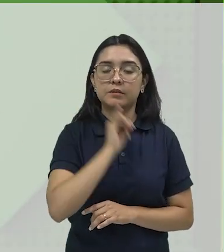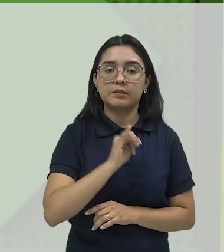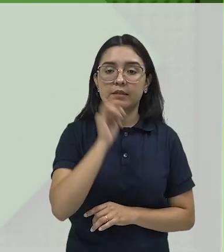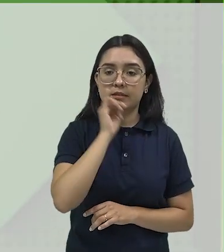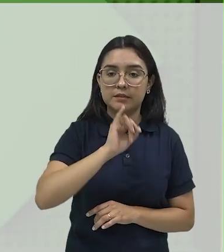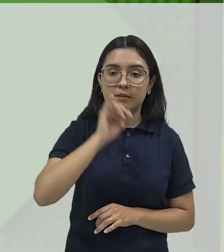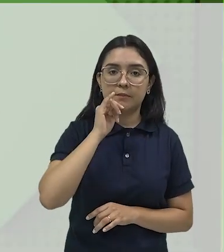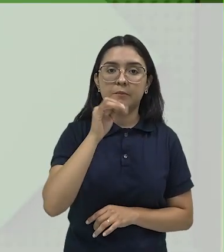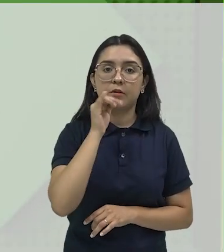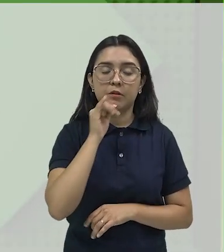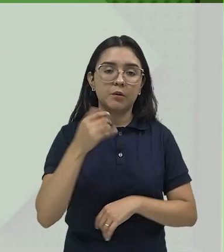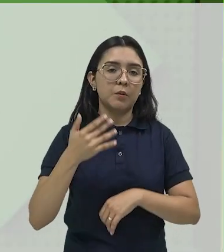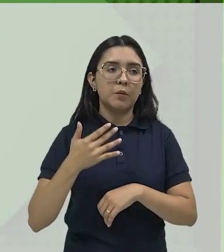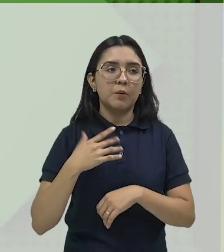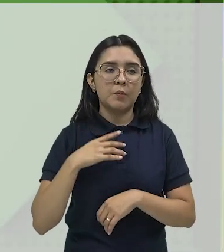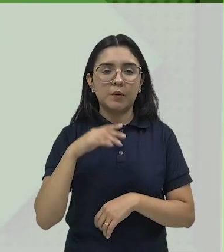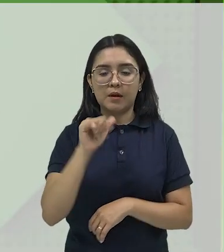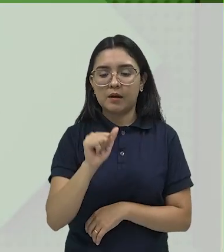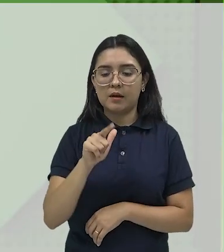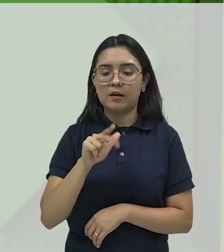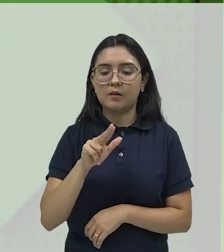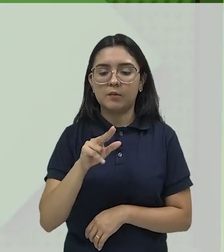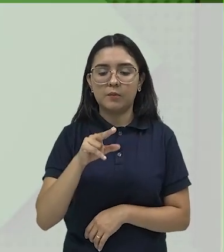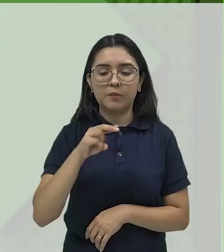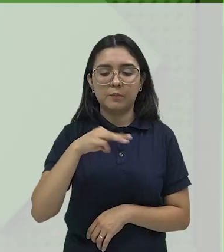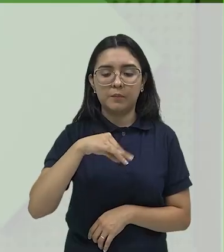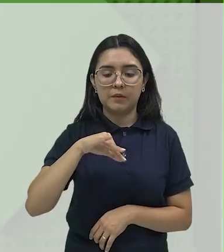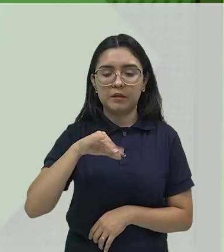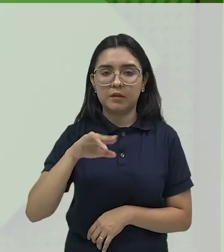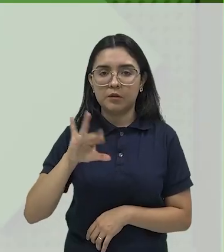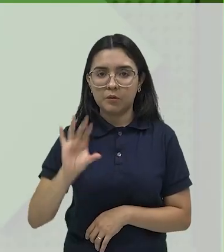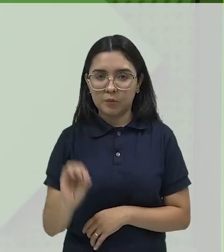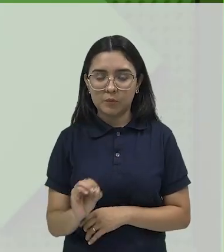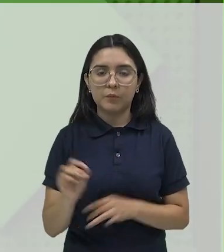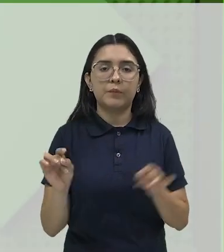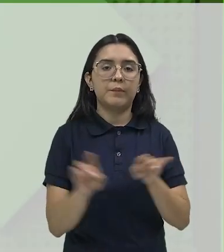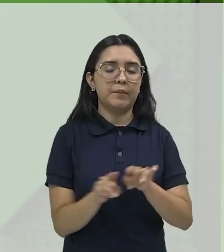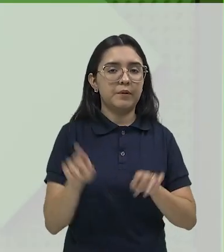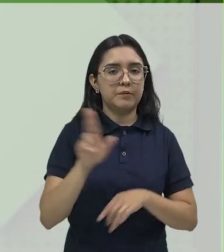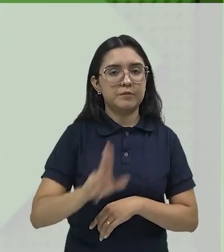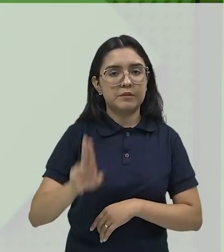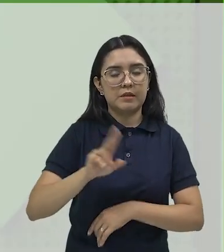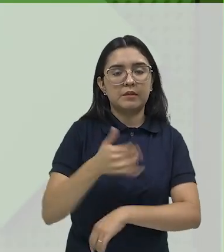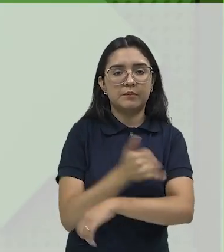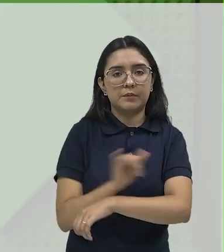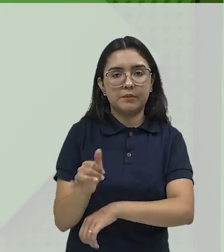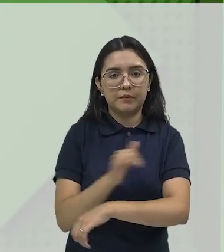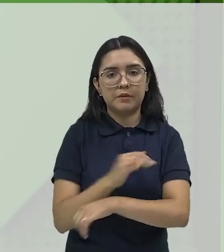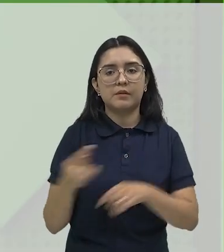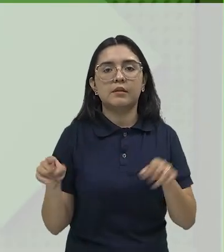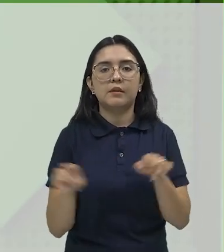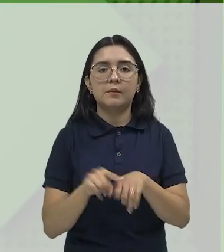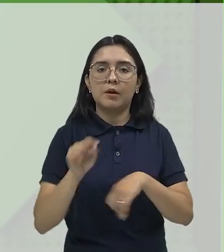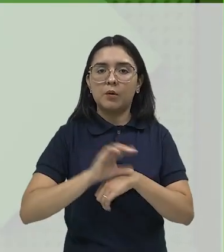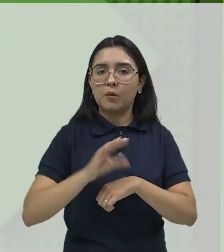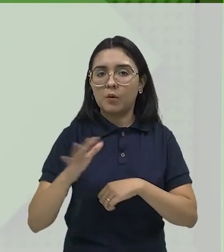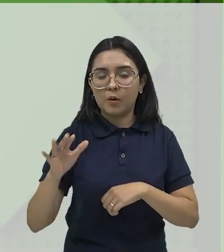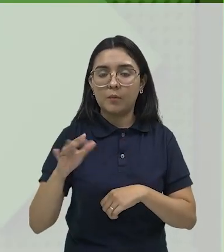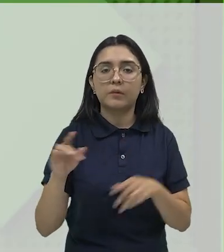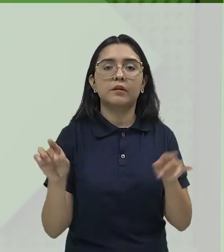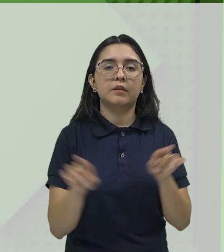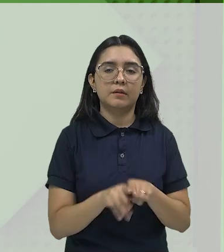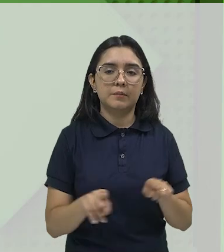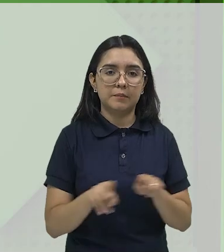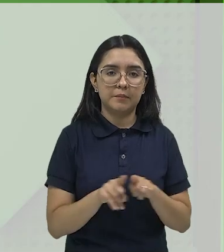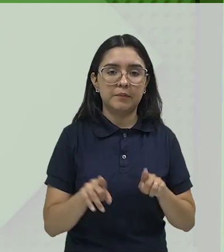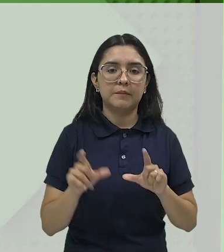alumínio também é utilizado para conduzir eletricidade, né? O cobre é muito comum